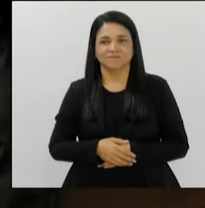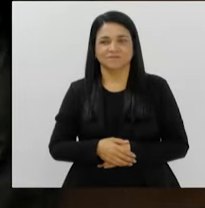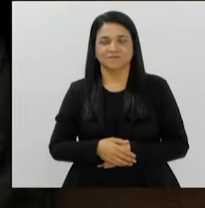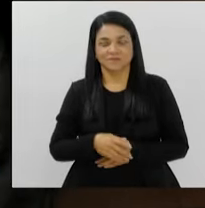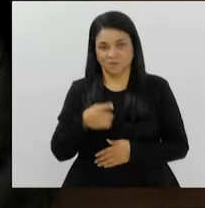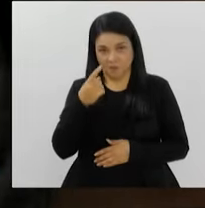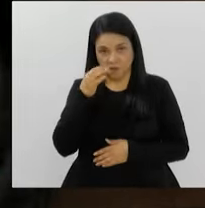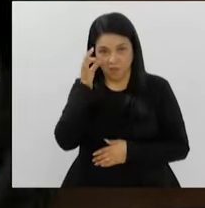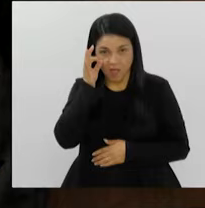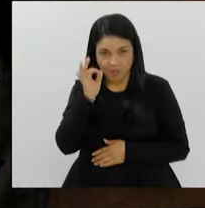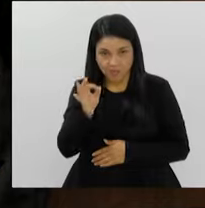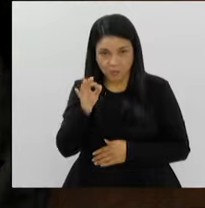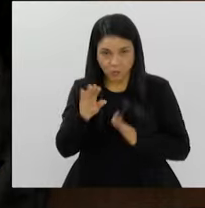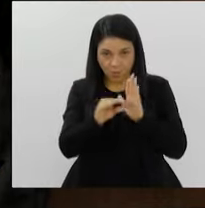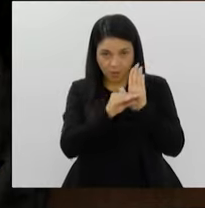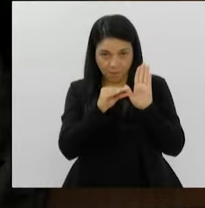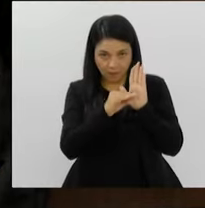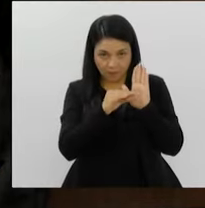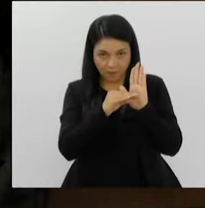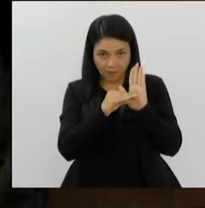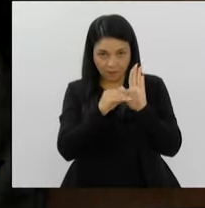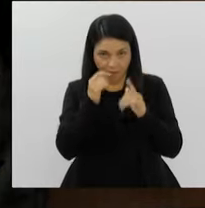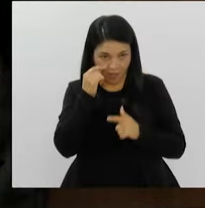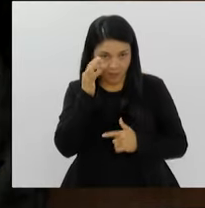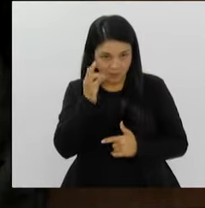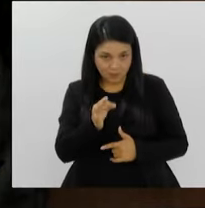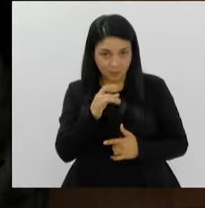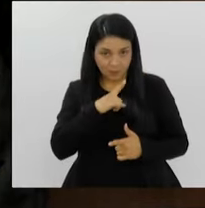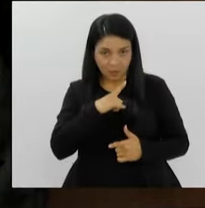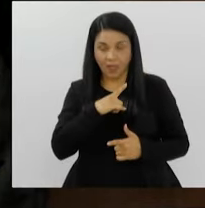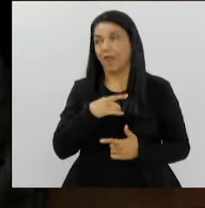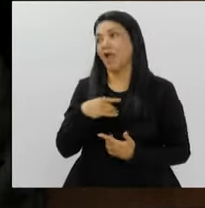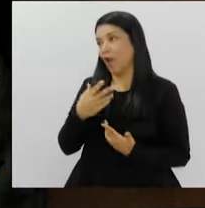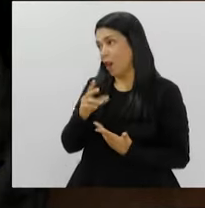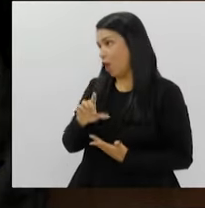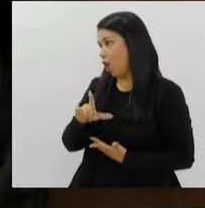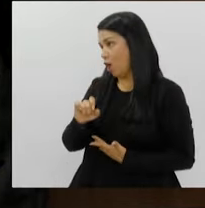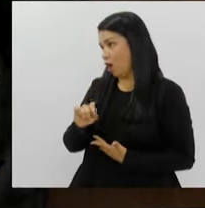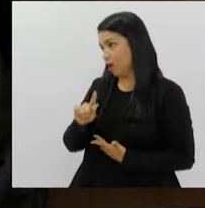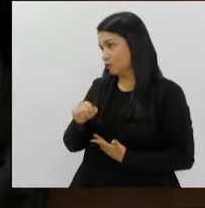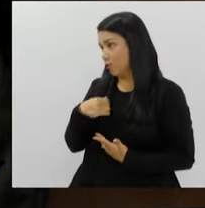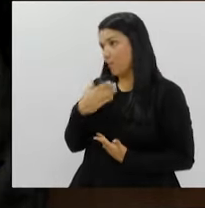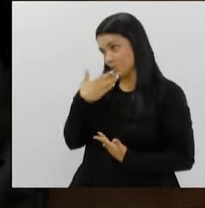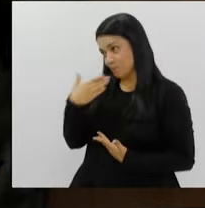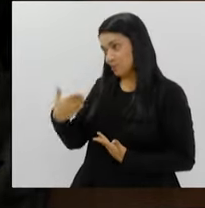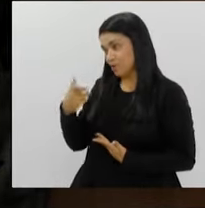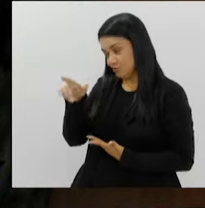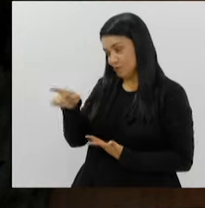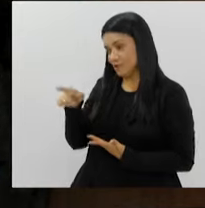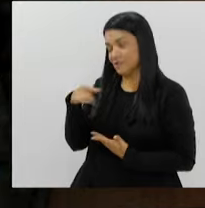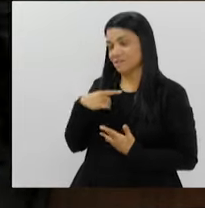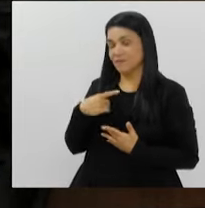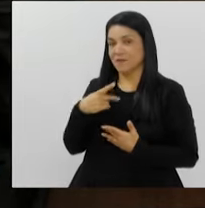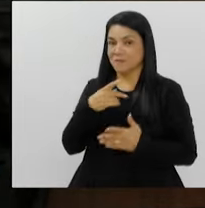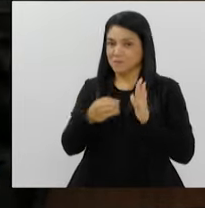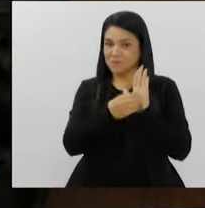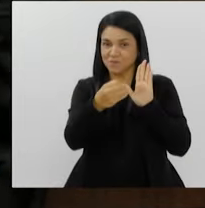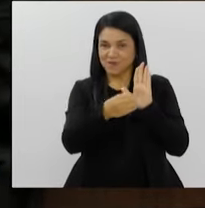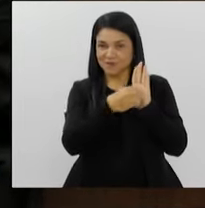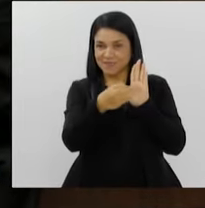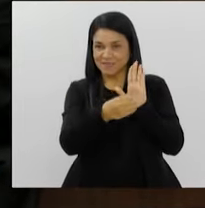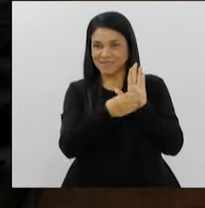bastante atenção na ementa do... É lógico que eu prestei. É por isso que eu chamei Vossa Excelência para dar o parecer e o comentário que Vossa Excelência